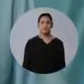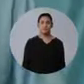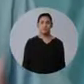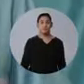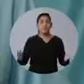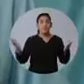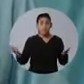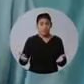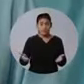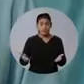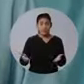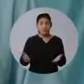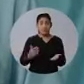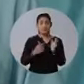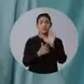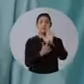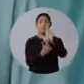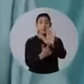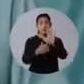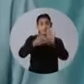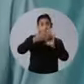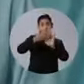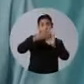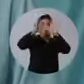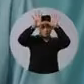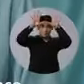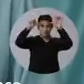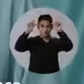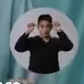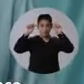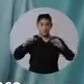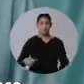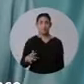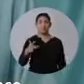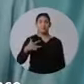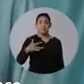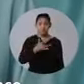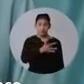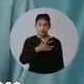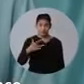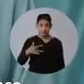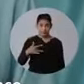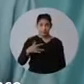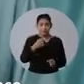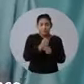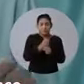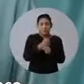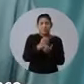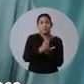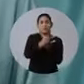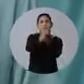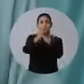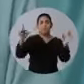A partir de hoje, nós vamos apresentar as nossas propostas para o Acre. Na saúde, vamos terminar o pronto-socorro de